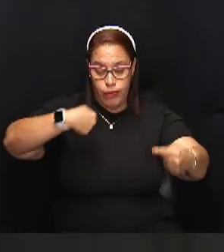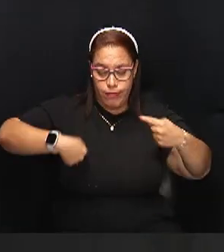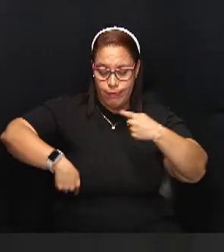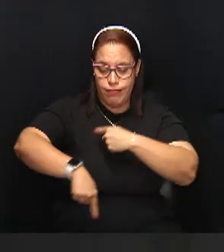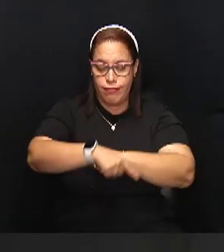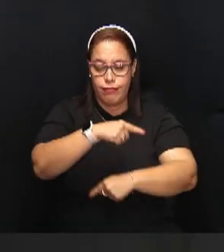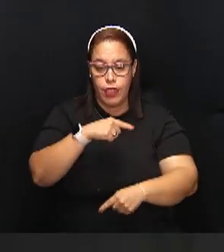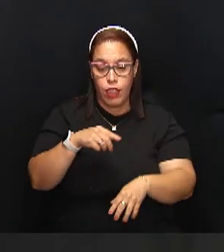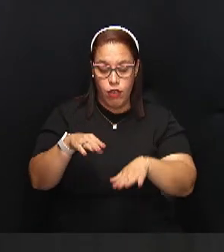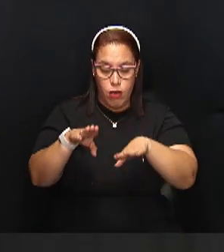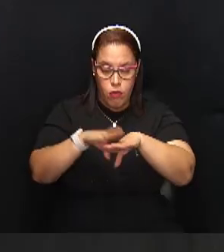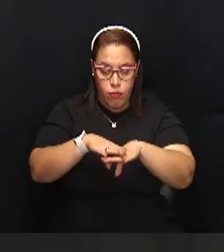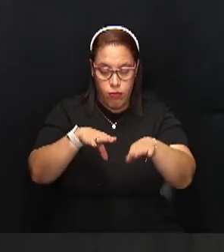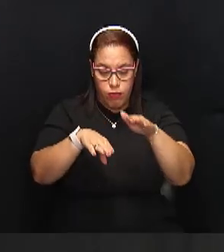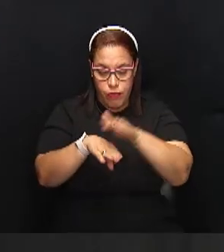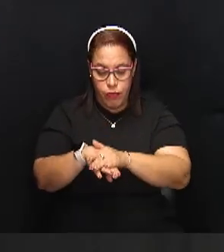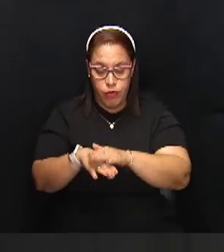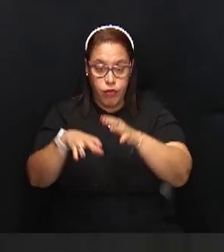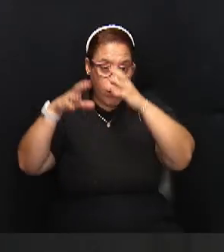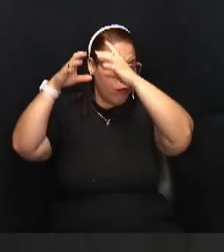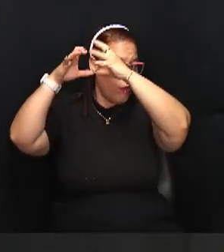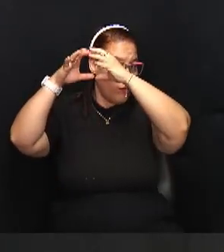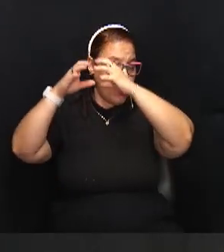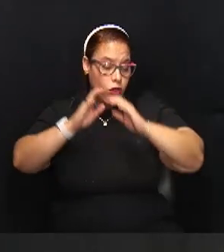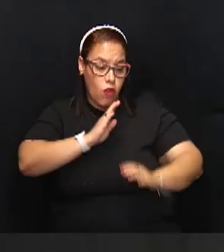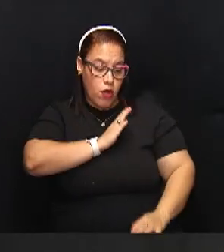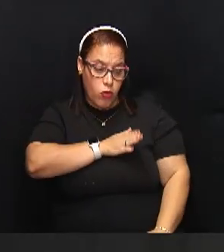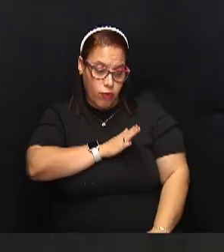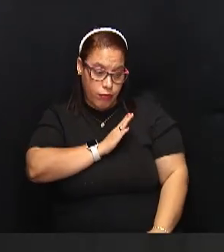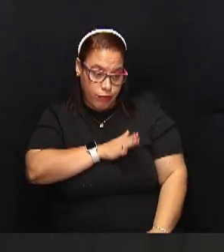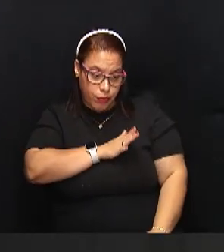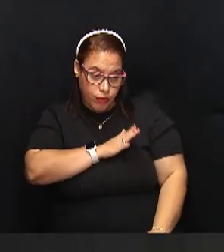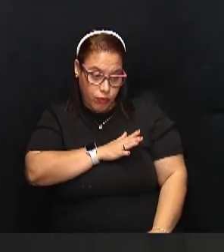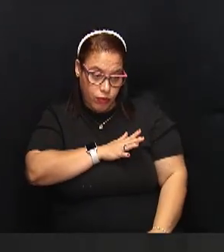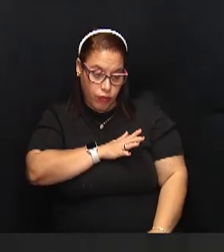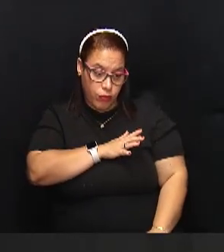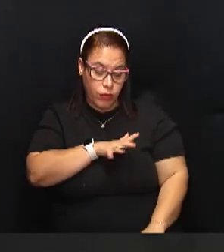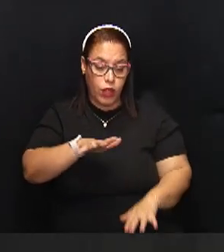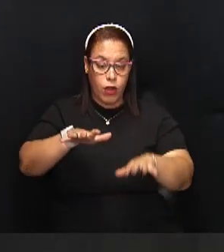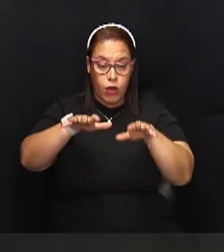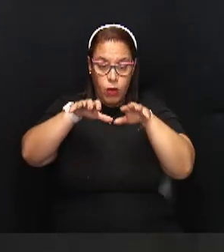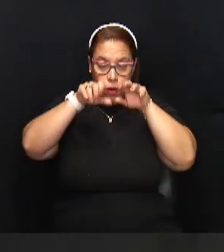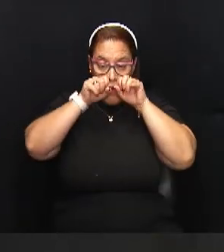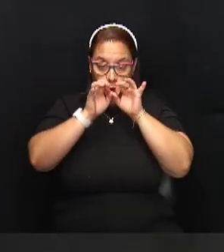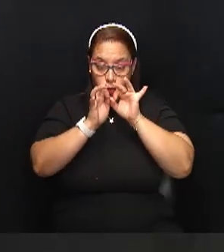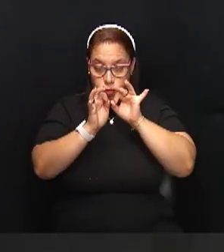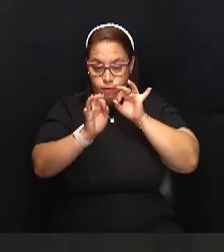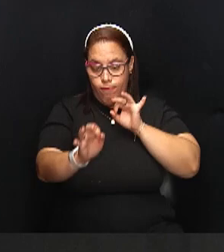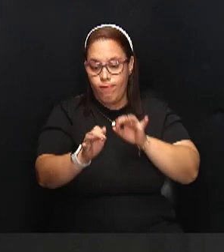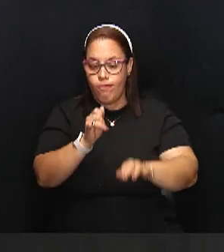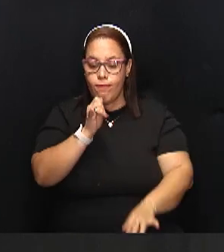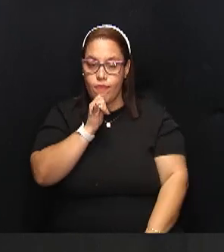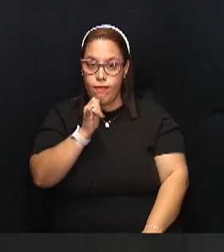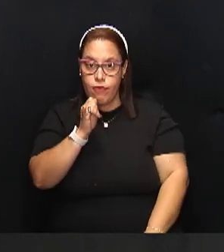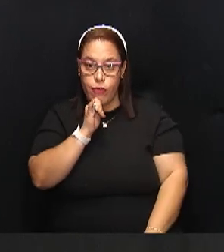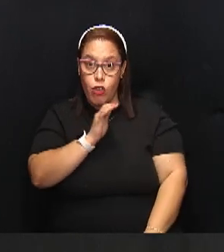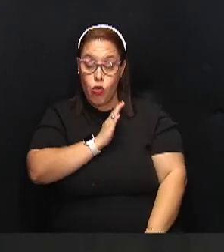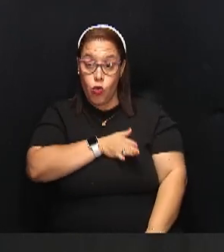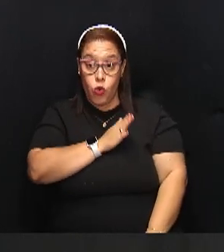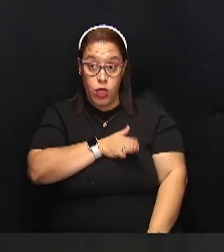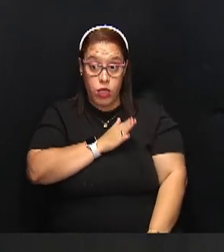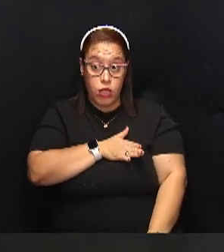o pé, vai para o cérebro, vai para o coração. Então nós temos quadros de infecção à distância, por exemplo, infecção do